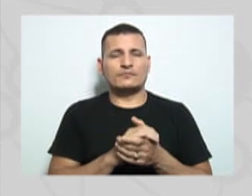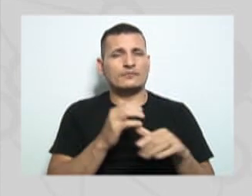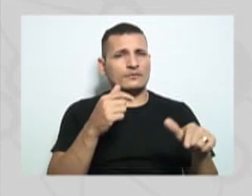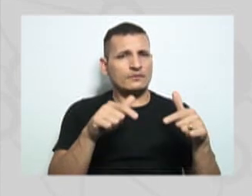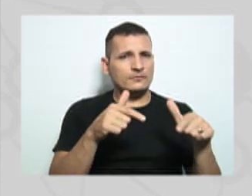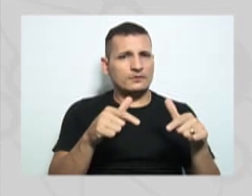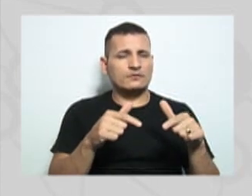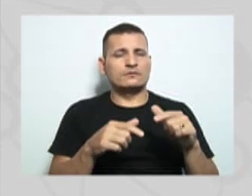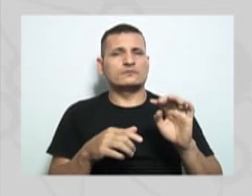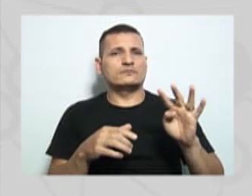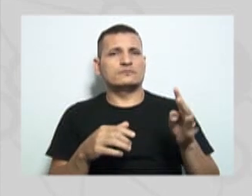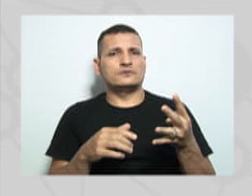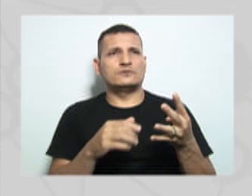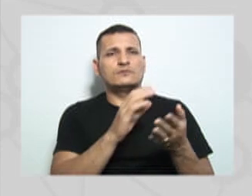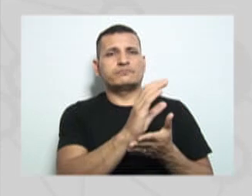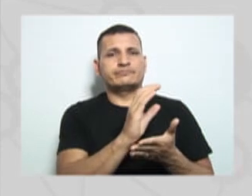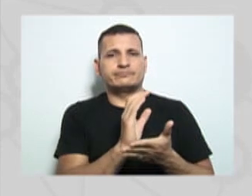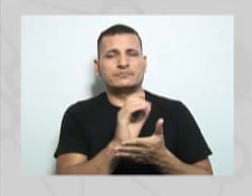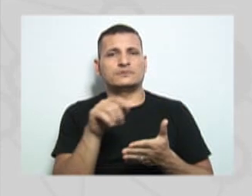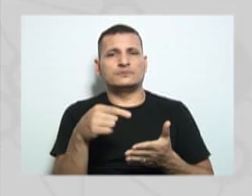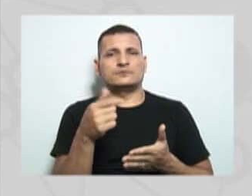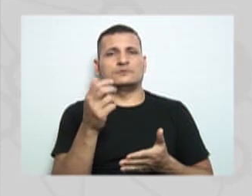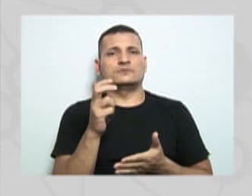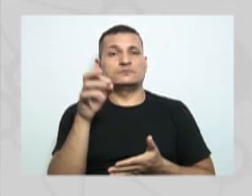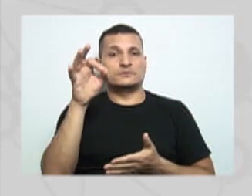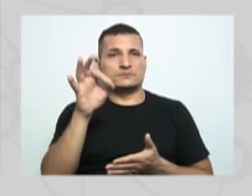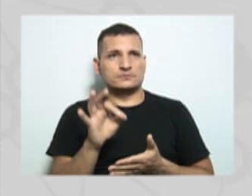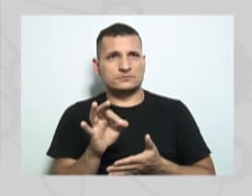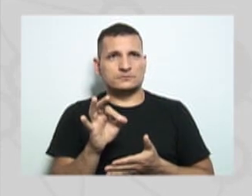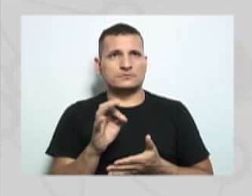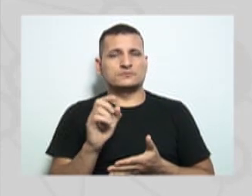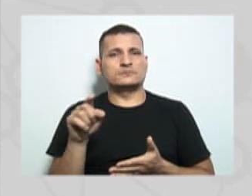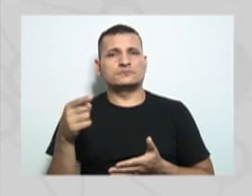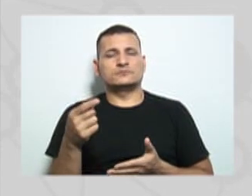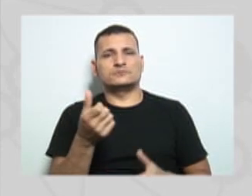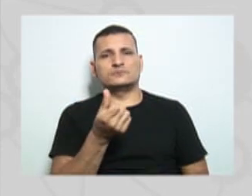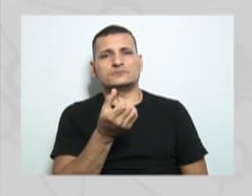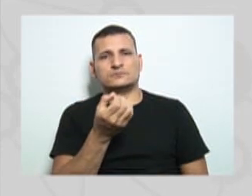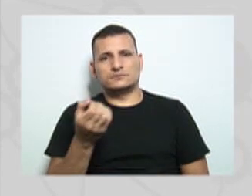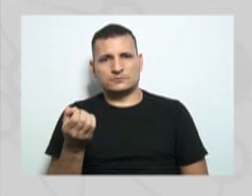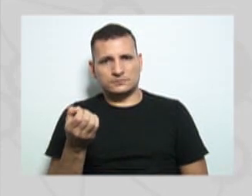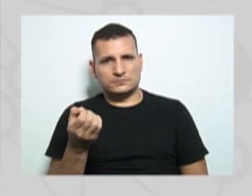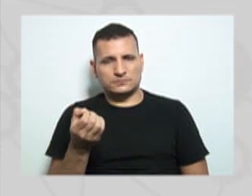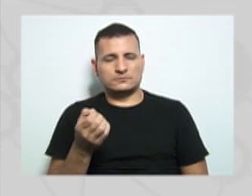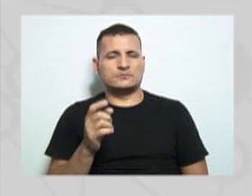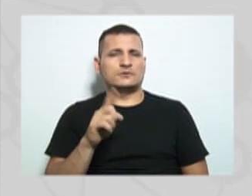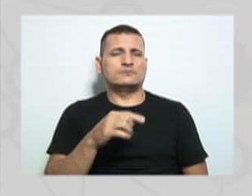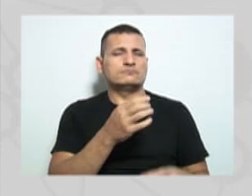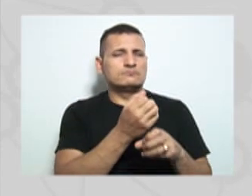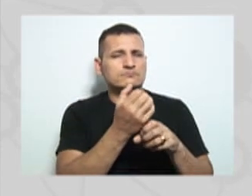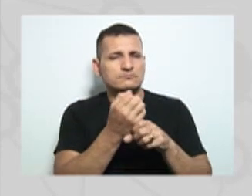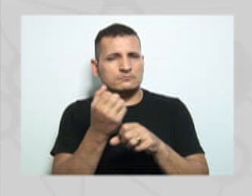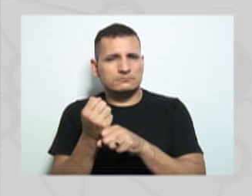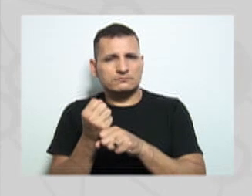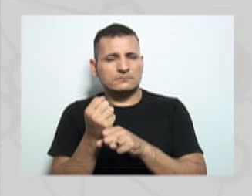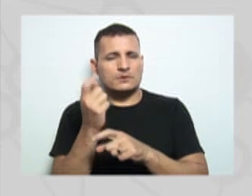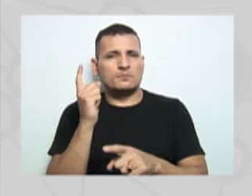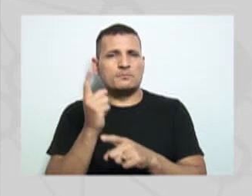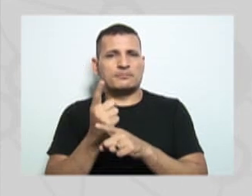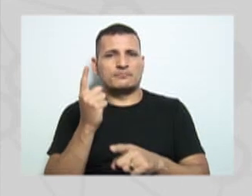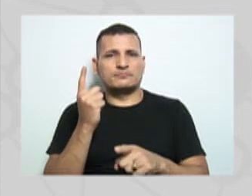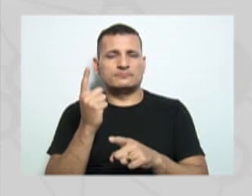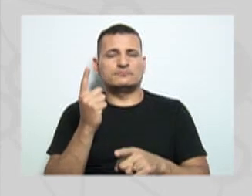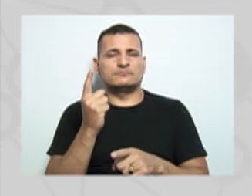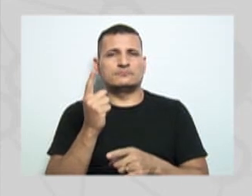atividade, depois eu tenho que calcular por 15%, que é o valor do IRPJ, que é todo um cálculo que é feito para chegar numa alíquota comum.